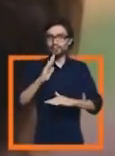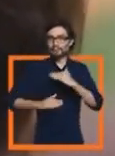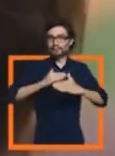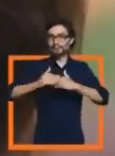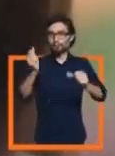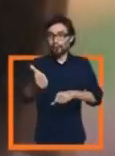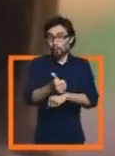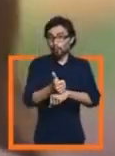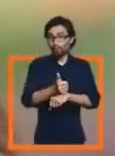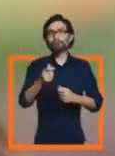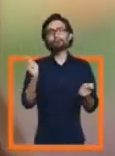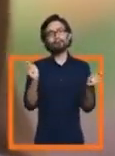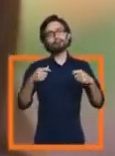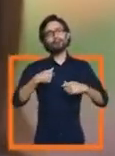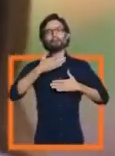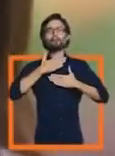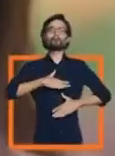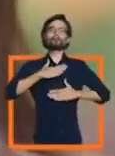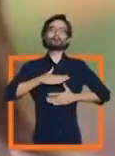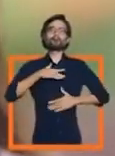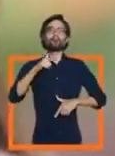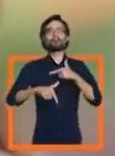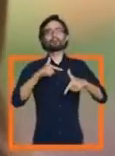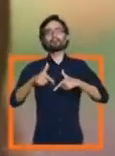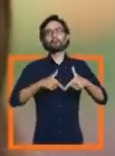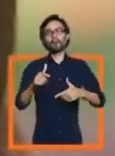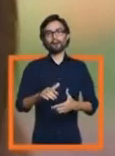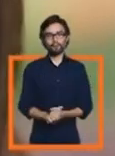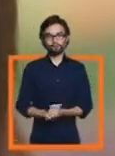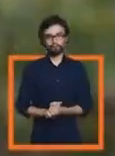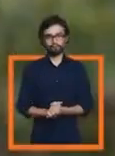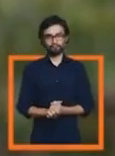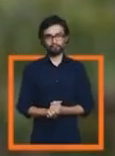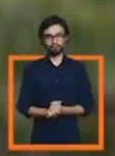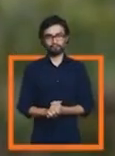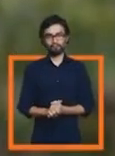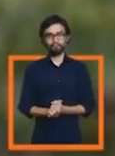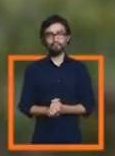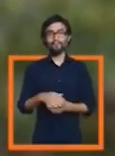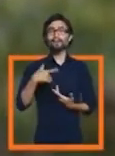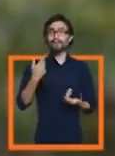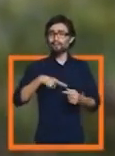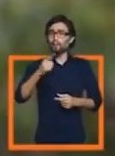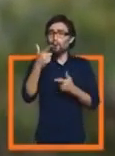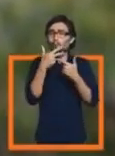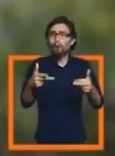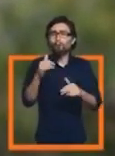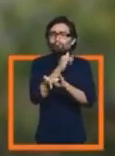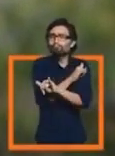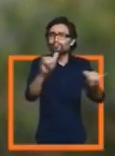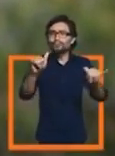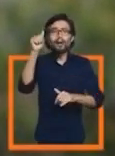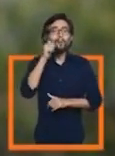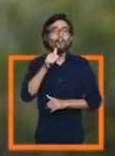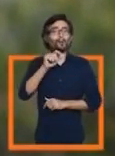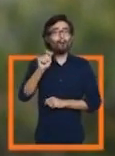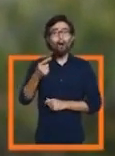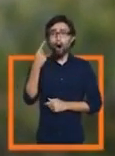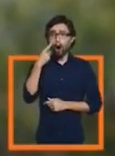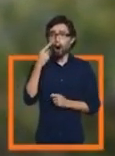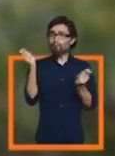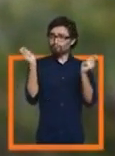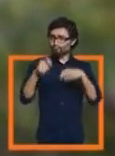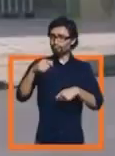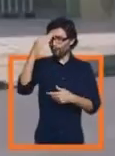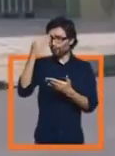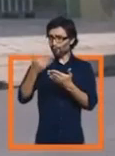você pode desempenhar o seu papel profissional com mais tranquilidade. Também é uma maneira de dizer para as mulheres assim, olha,